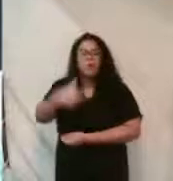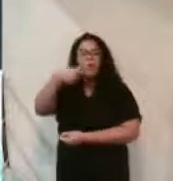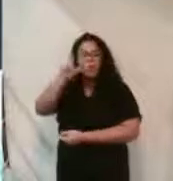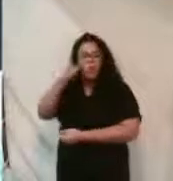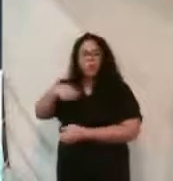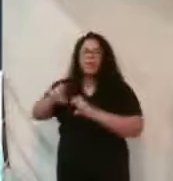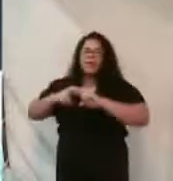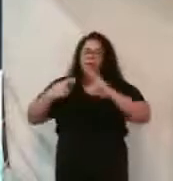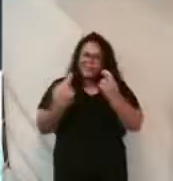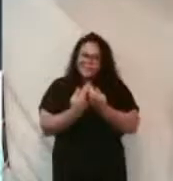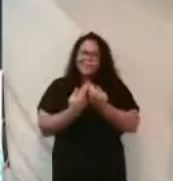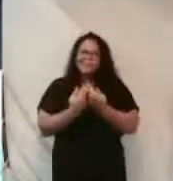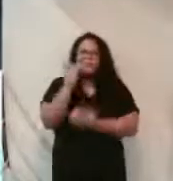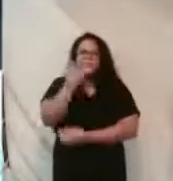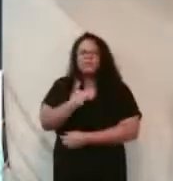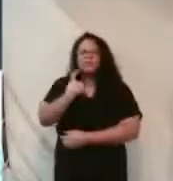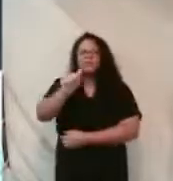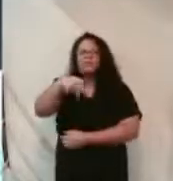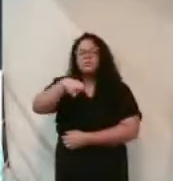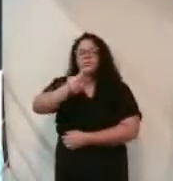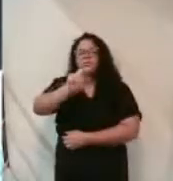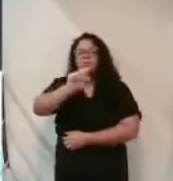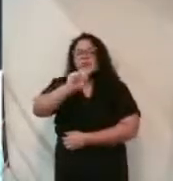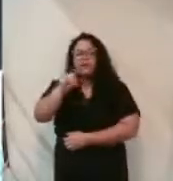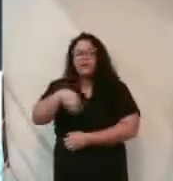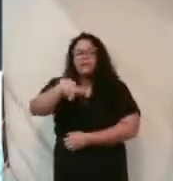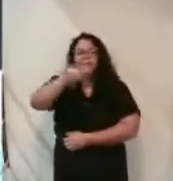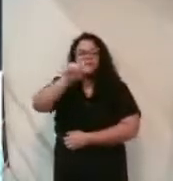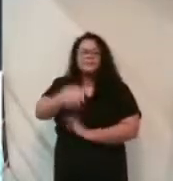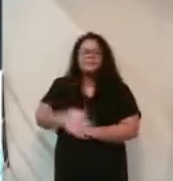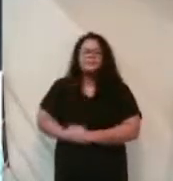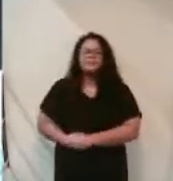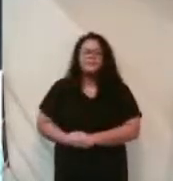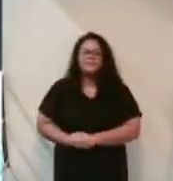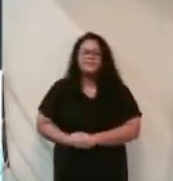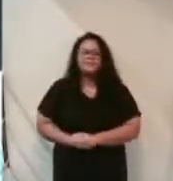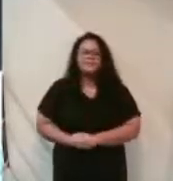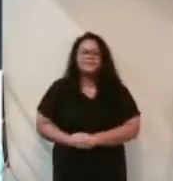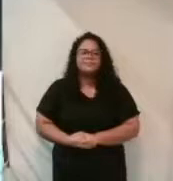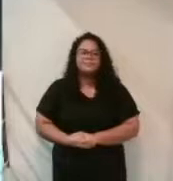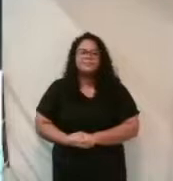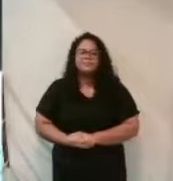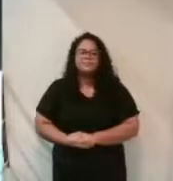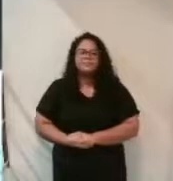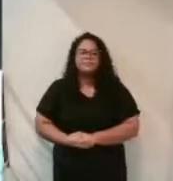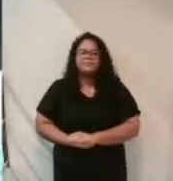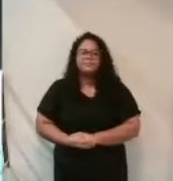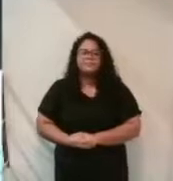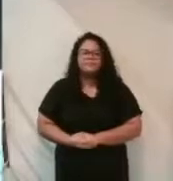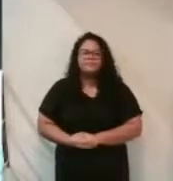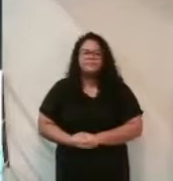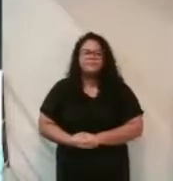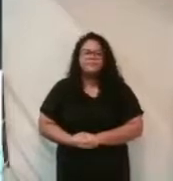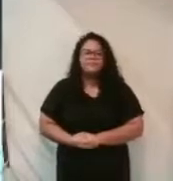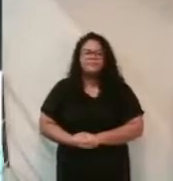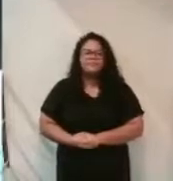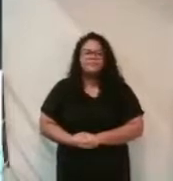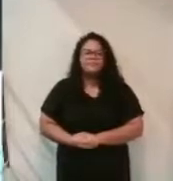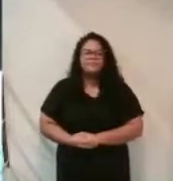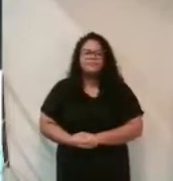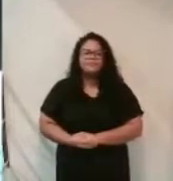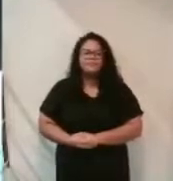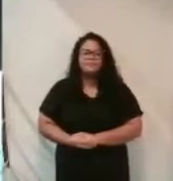com Danusa, que é do NAIA, que cuida do licenciamento, das licenças prévias, dos